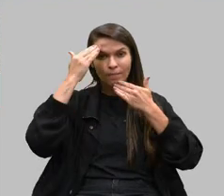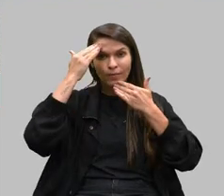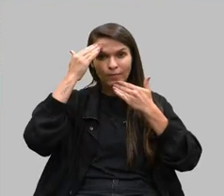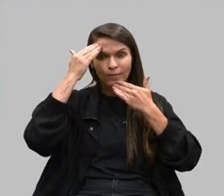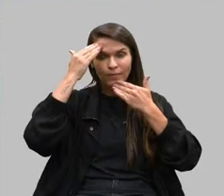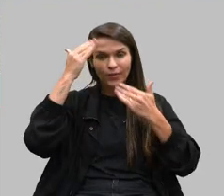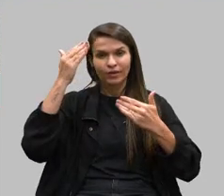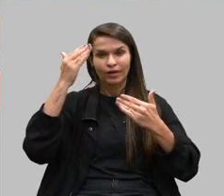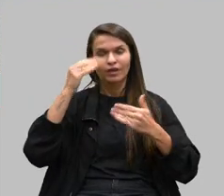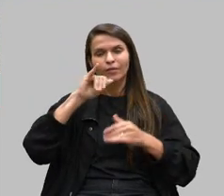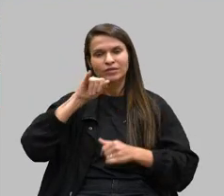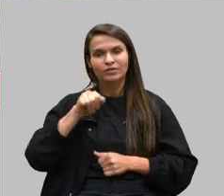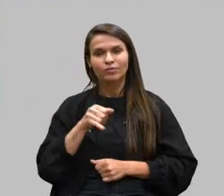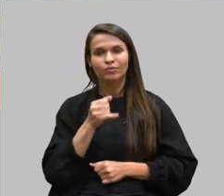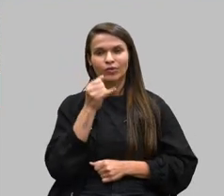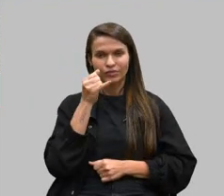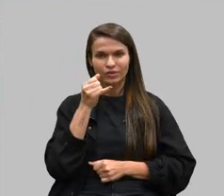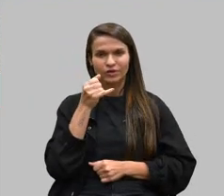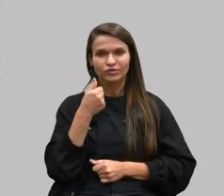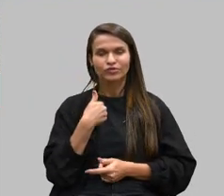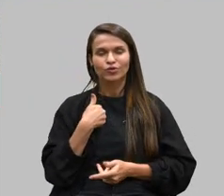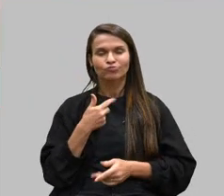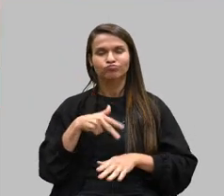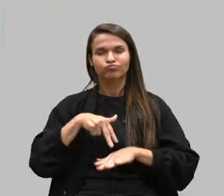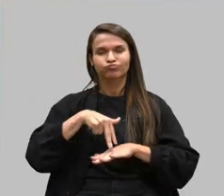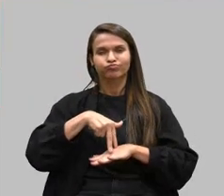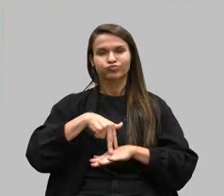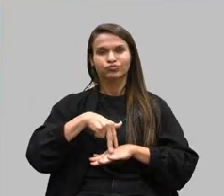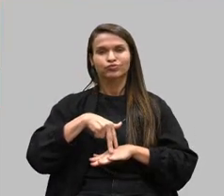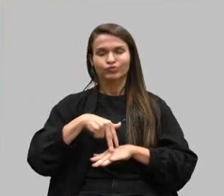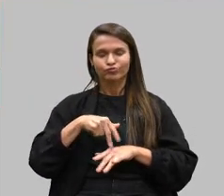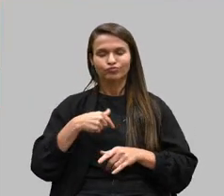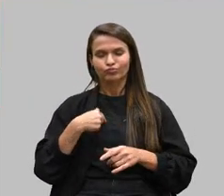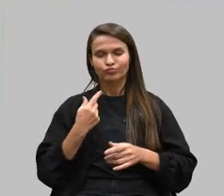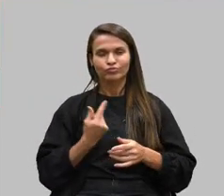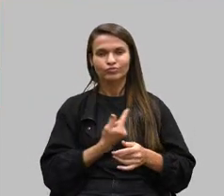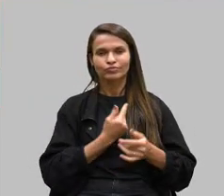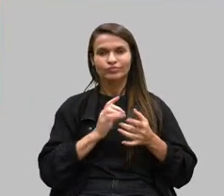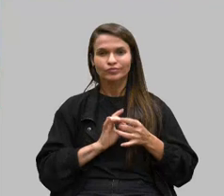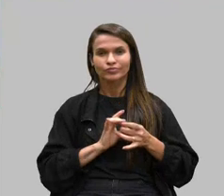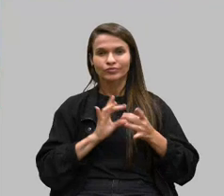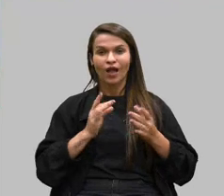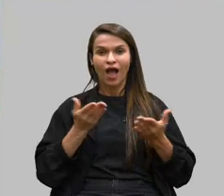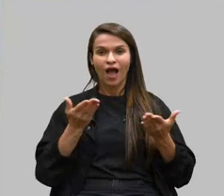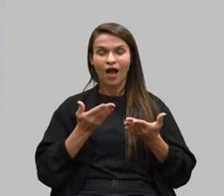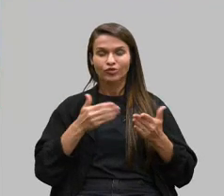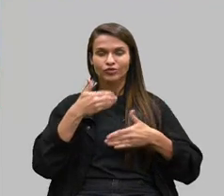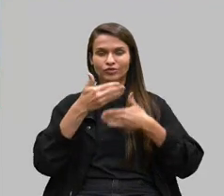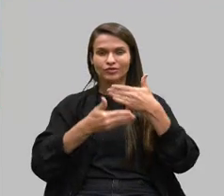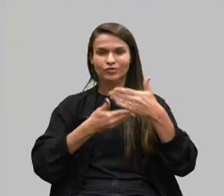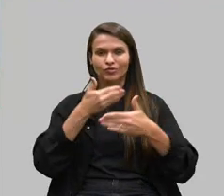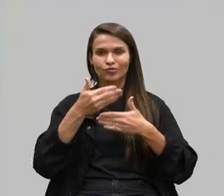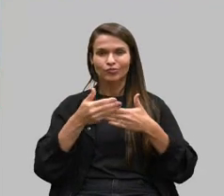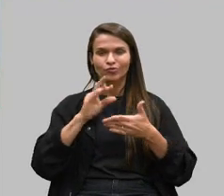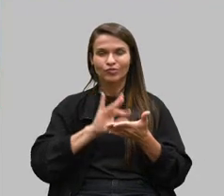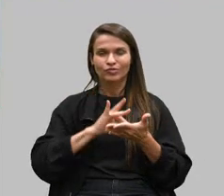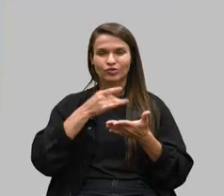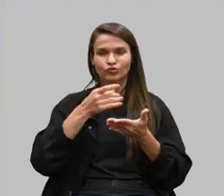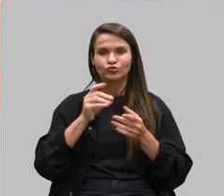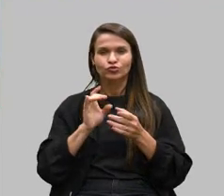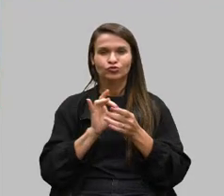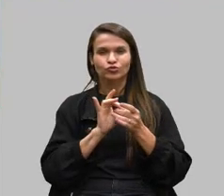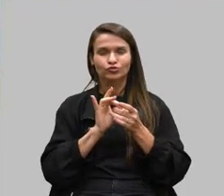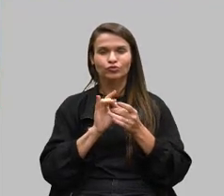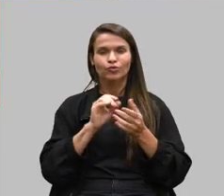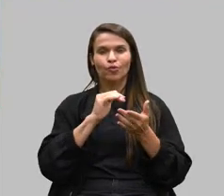essa oportunidade deputada Ion Conte conosco sempre lá e agora nós estamos construindo uma agenda com o secretário